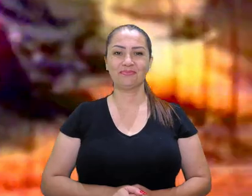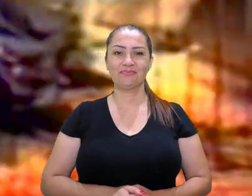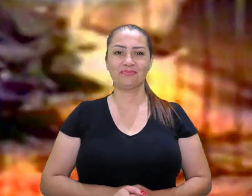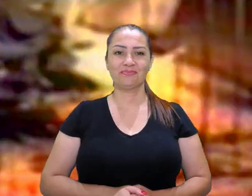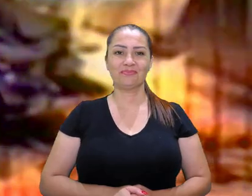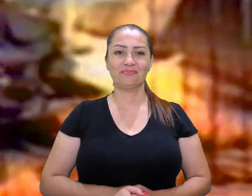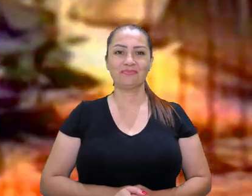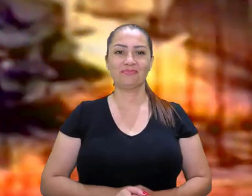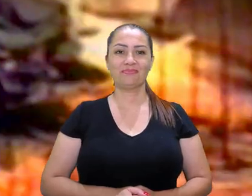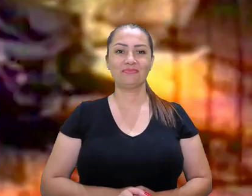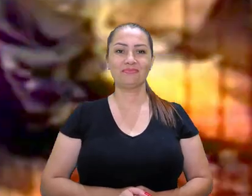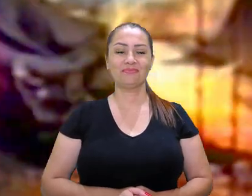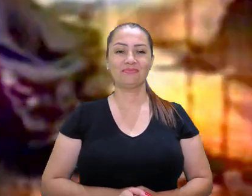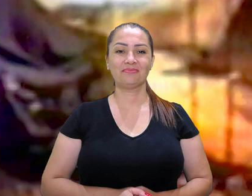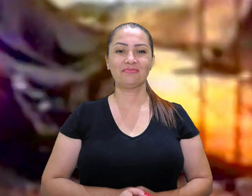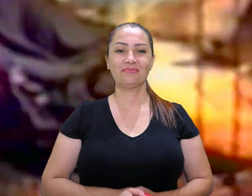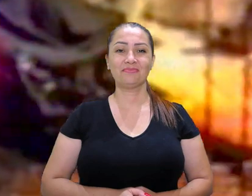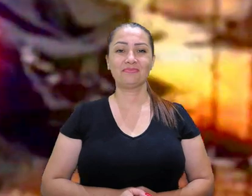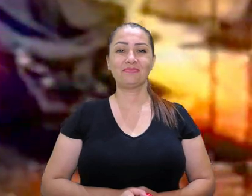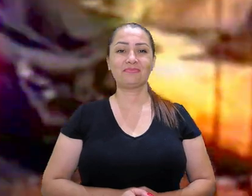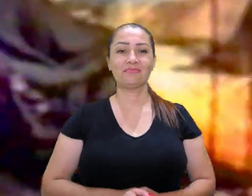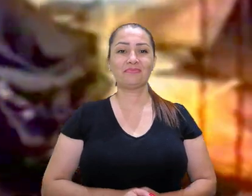Me abre o caminho, Preto Velho. Me diz o que